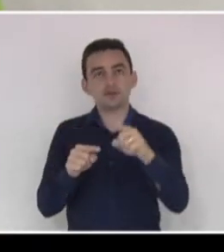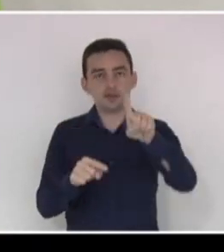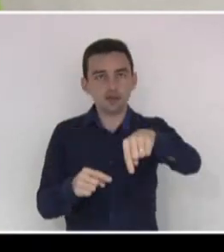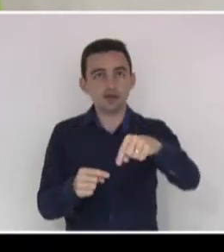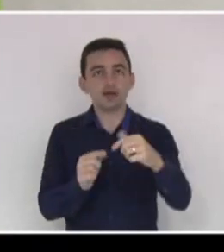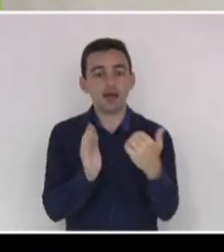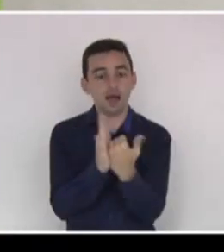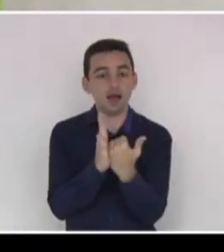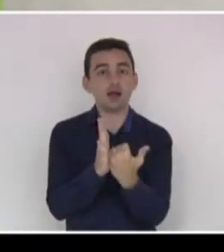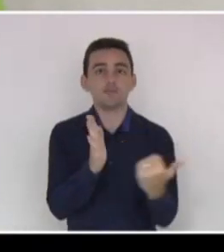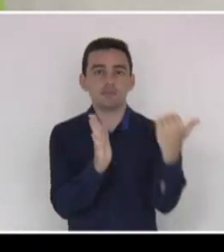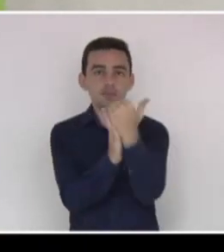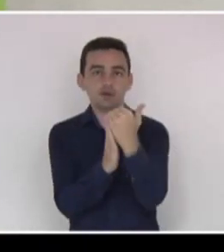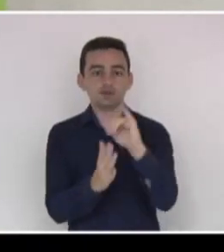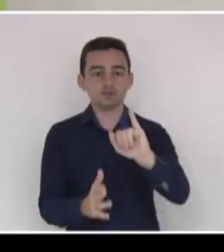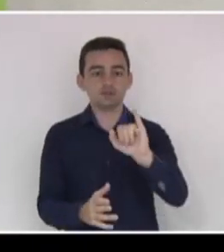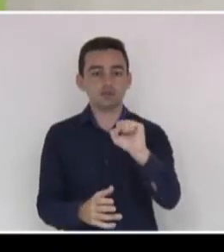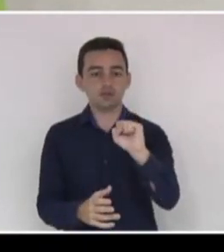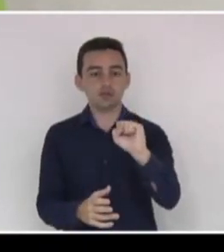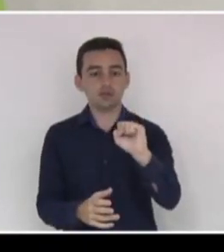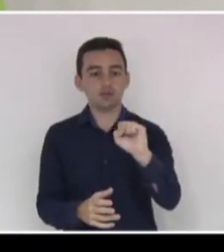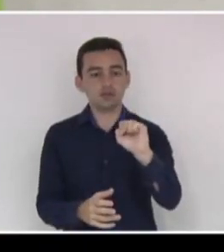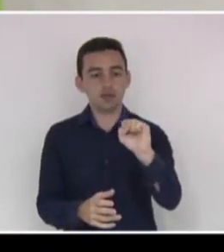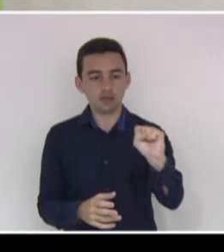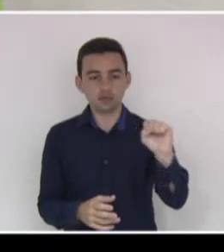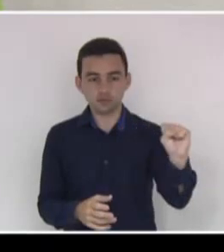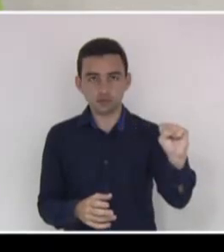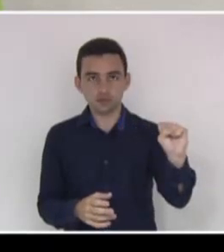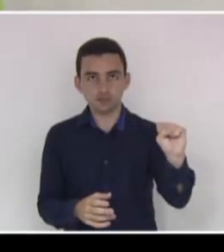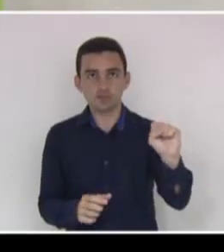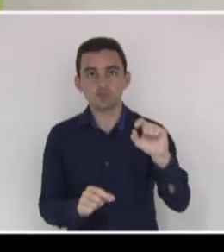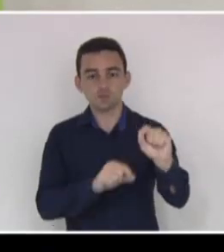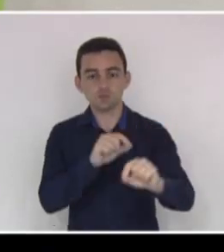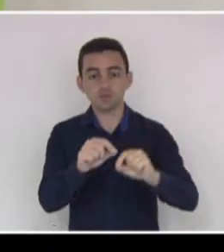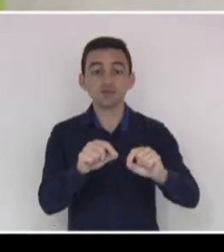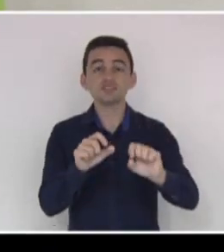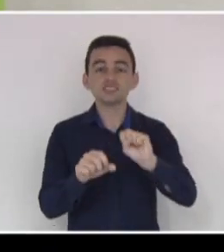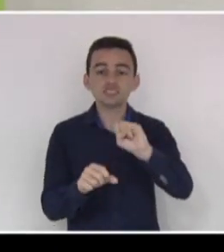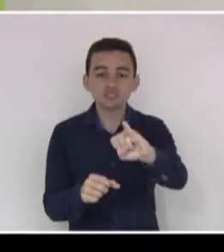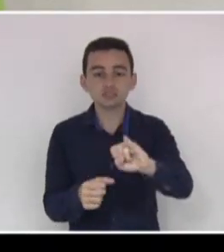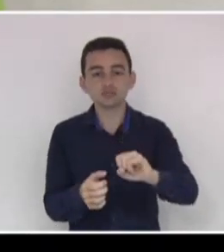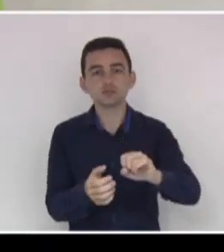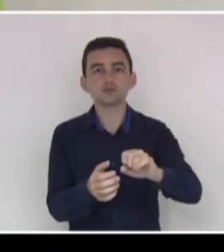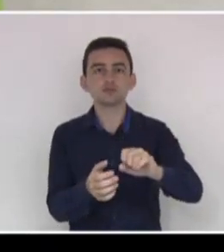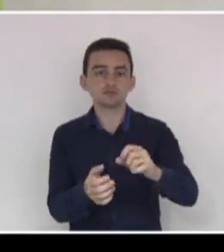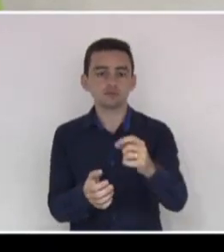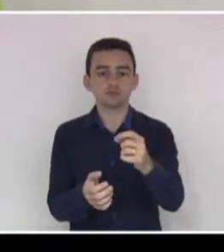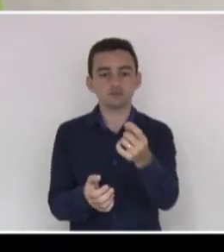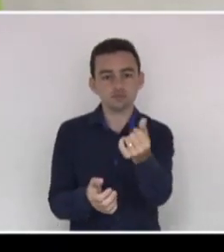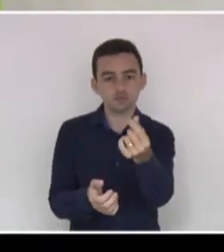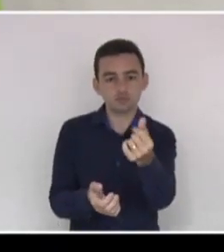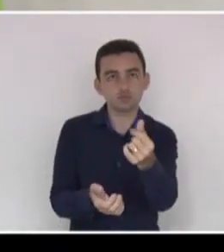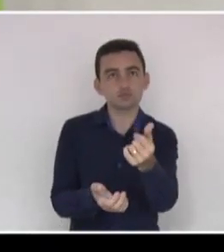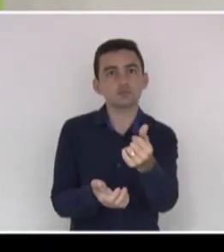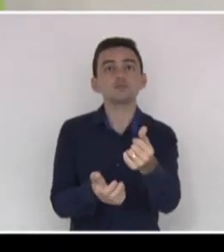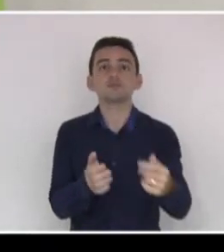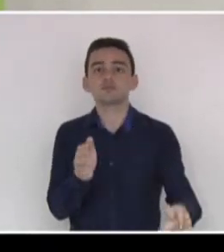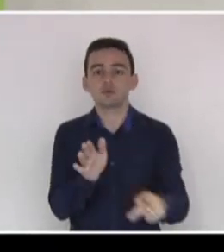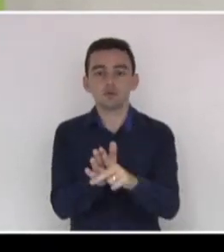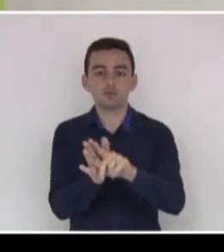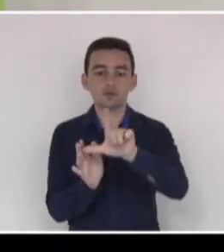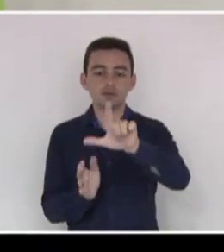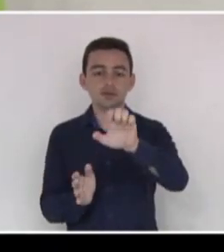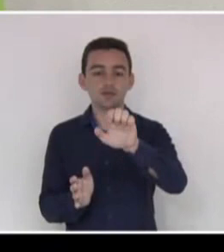da cobrança do ISS nos casos de operação de arrendamento mercantil, o chamado